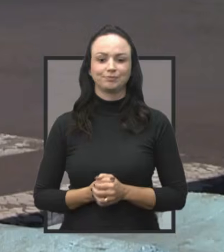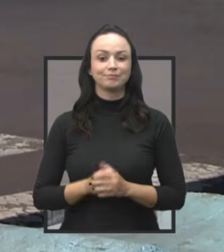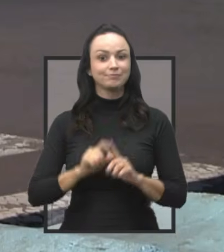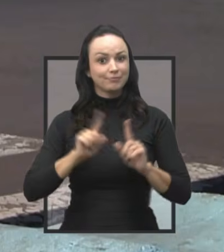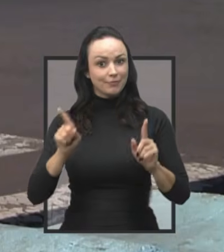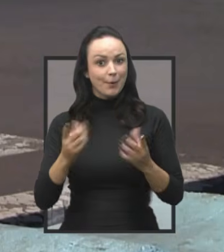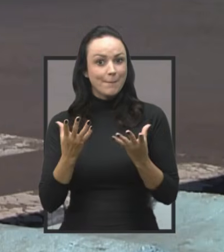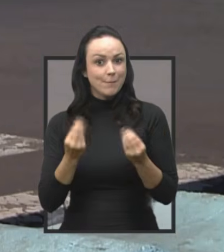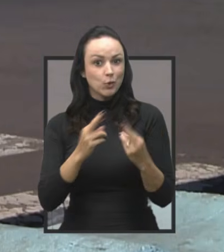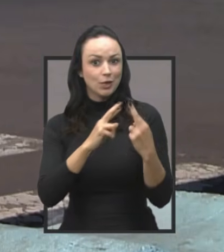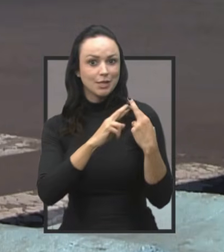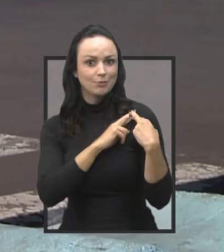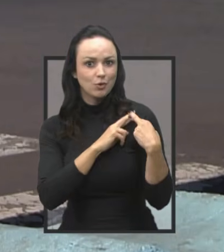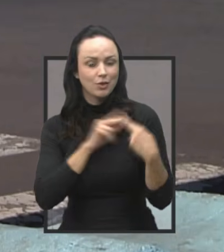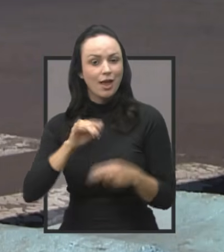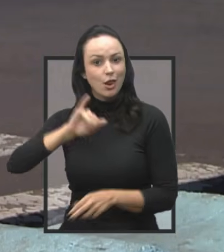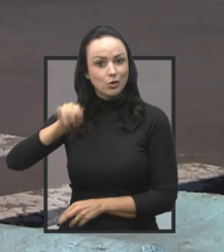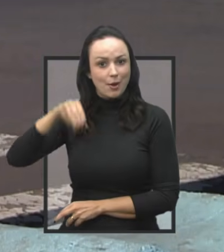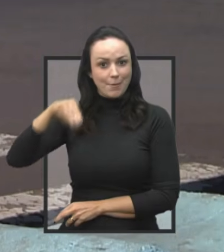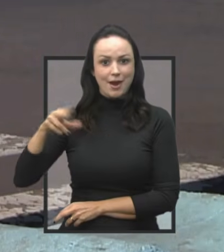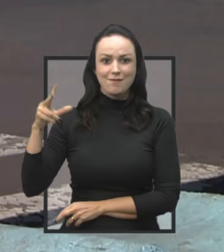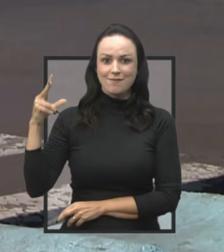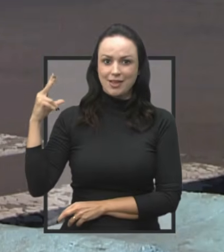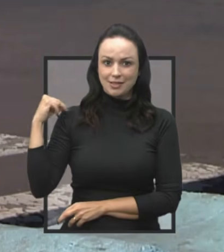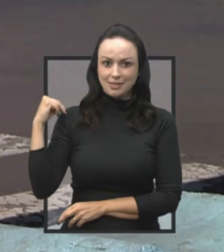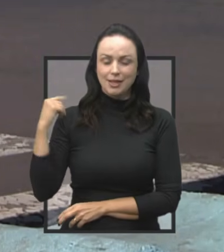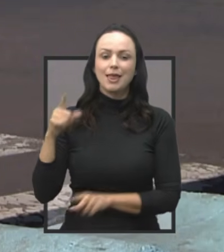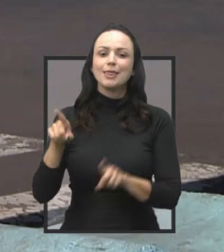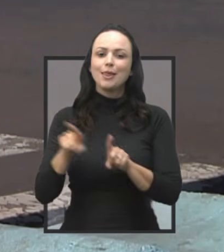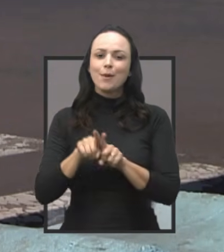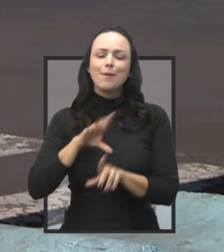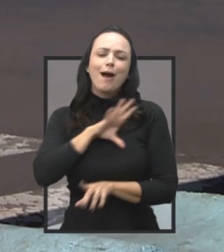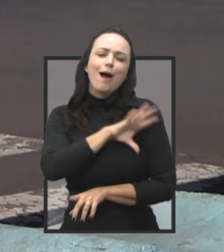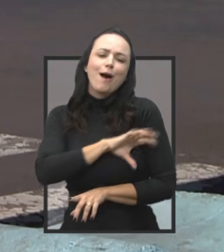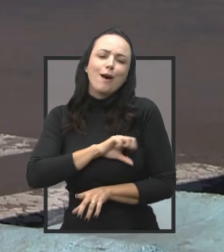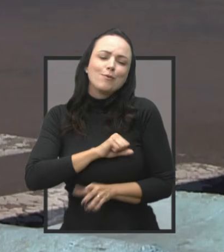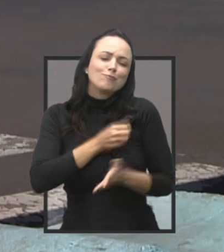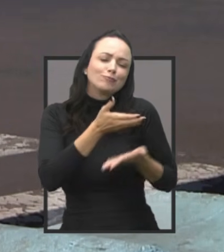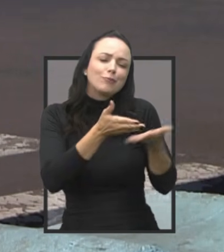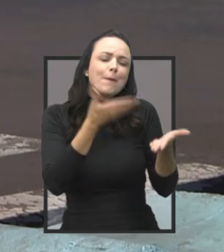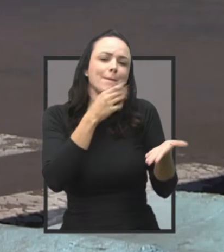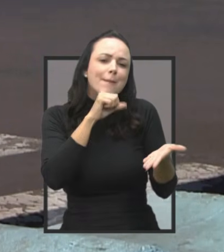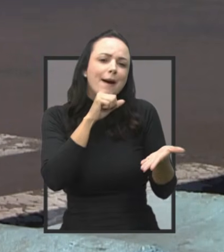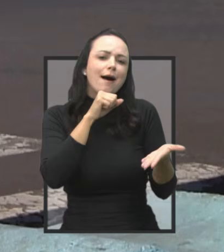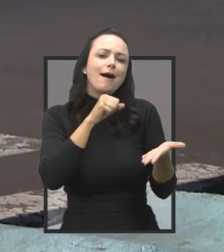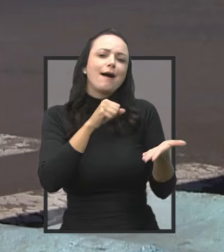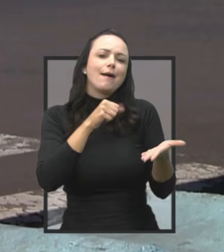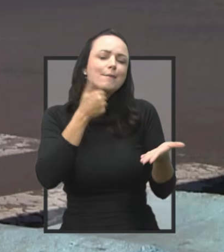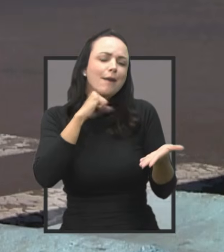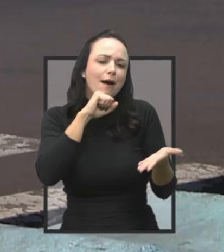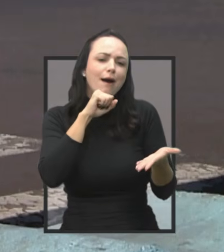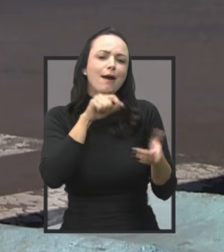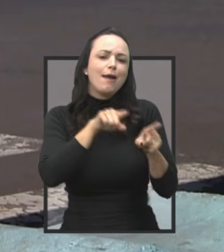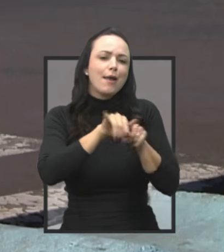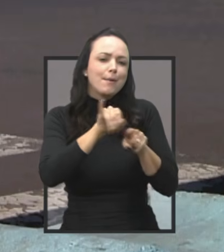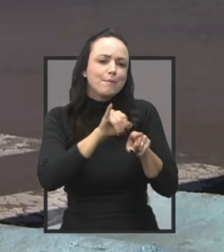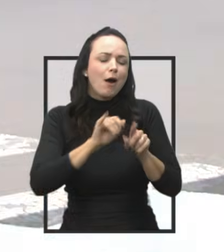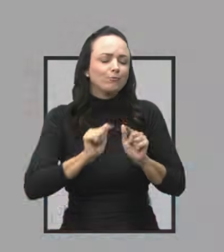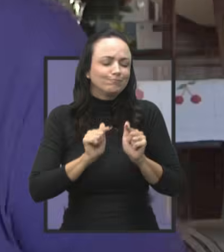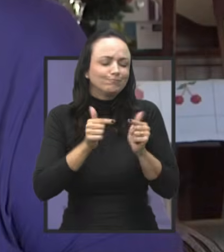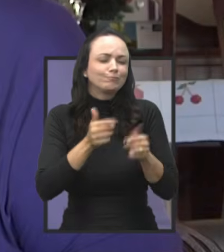ser muito responsável, José Maria Verdini era muito amoroso com os pais, irmão e amigo